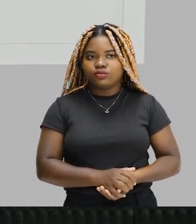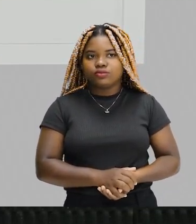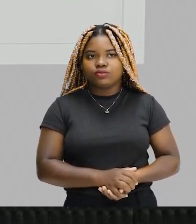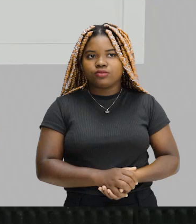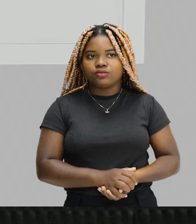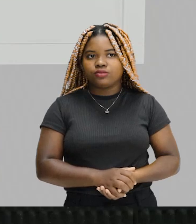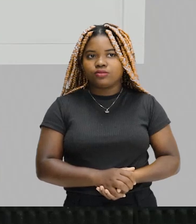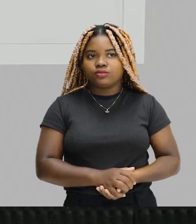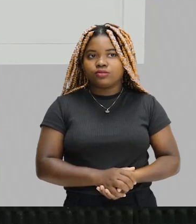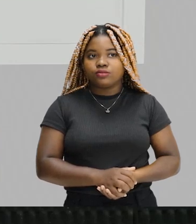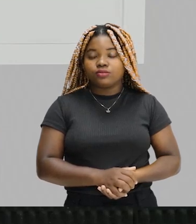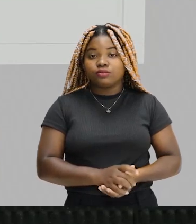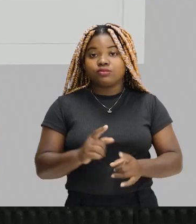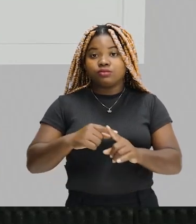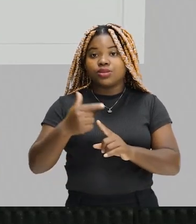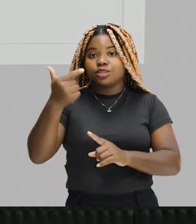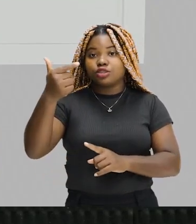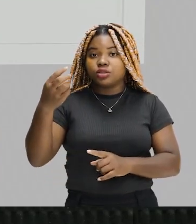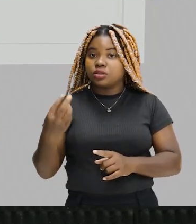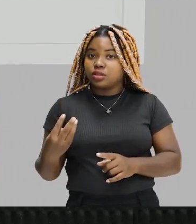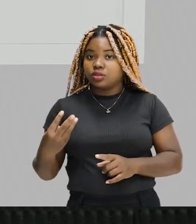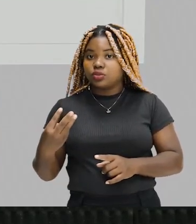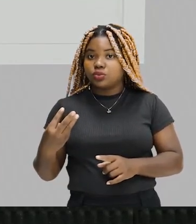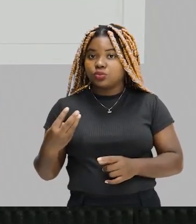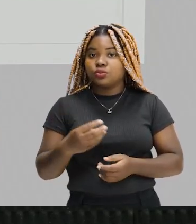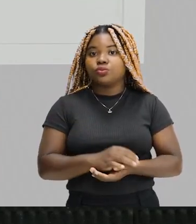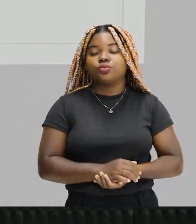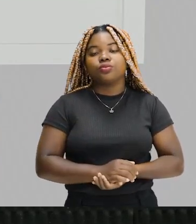mais 2/3 da carga do elétron. Ok?